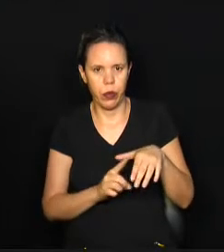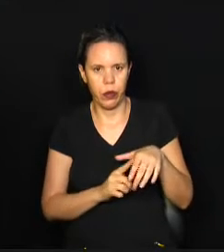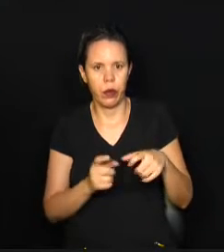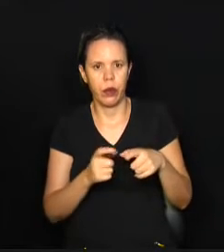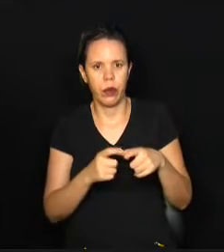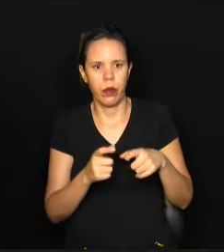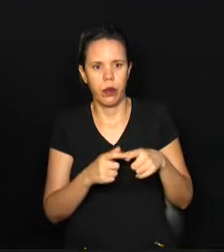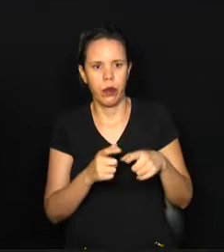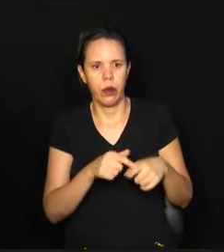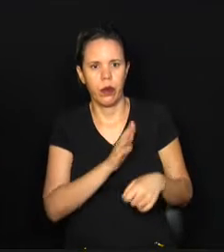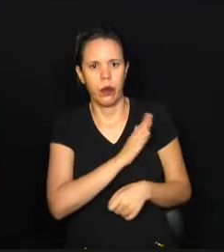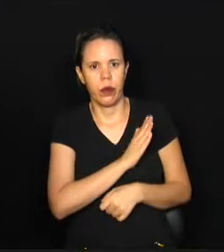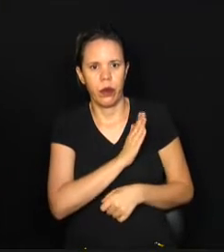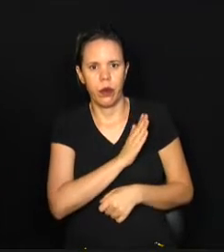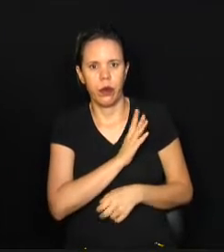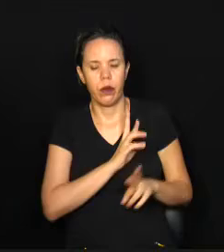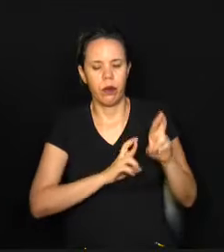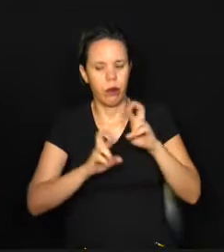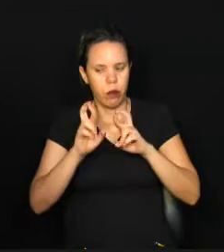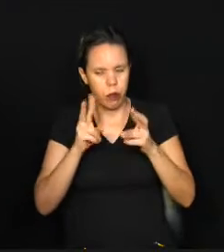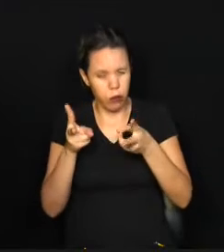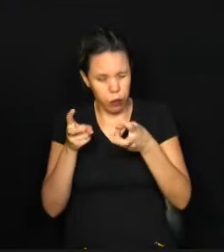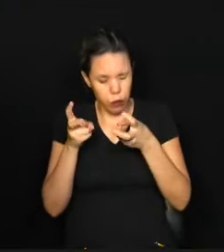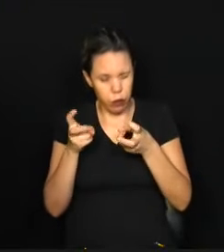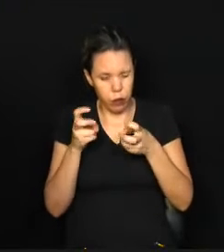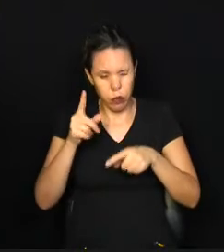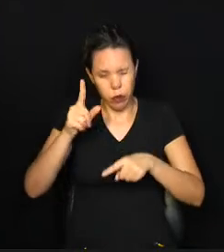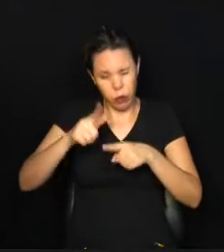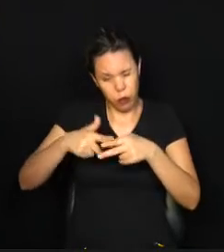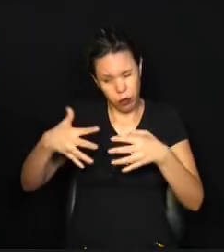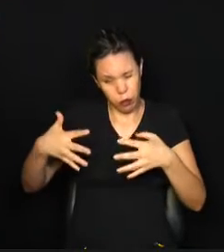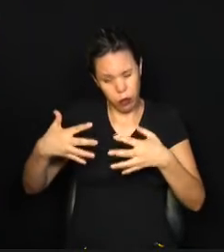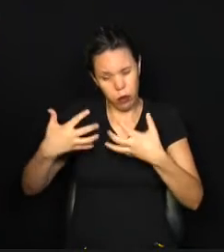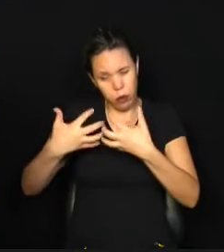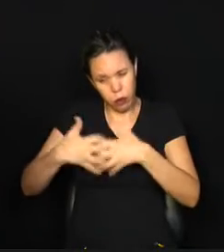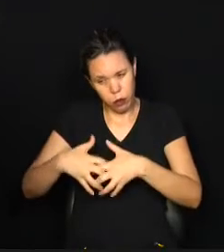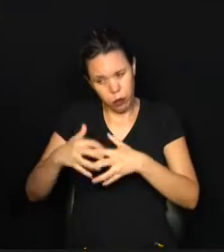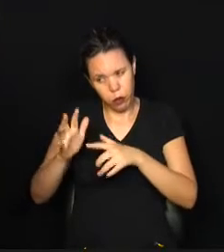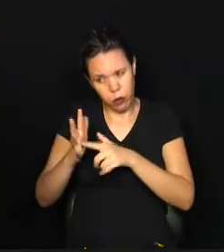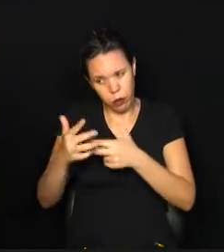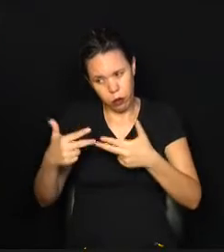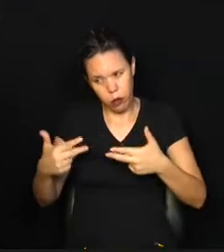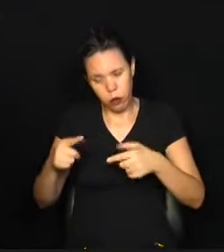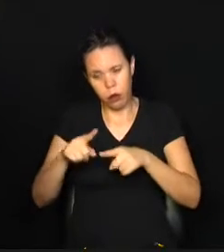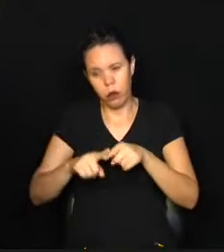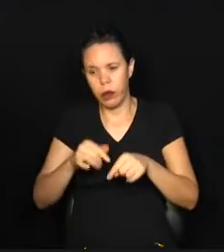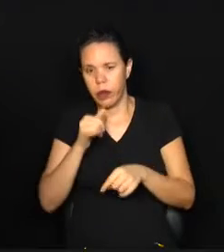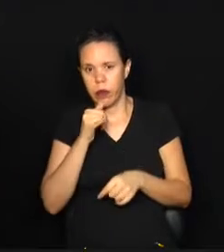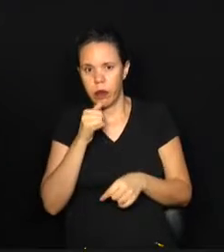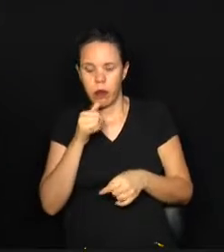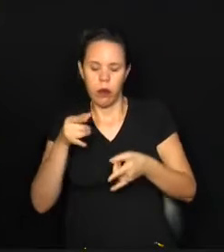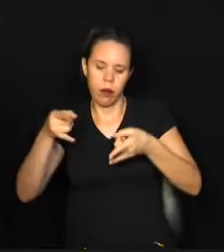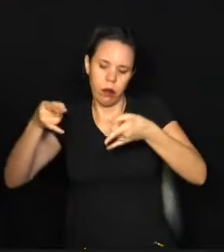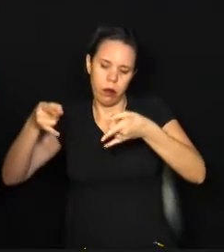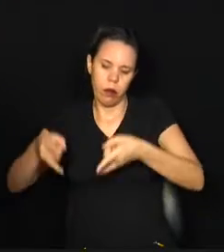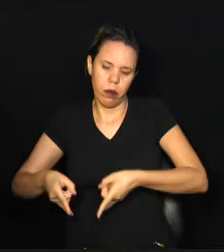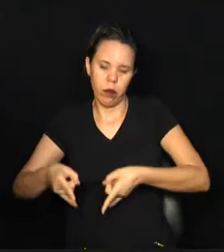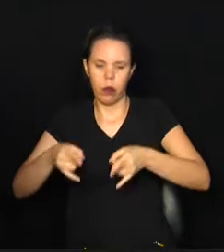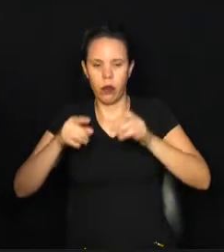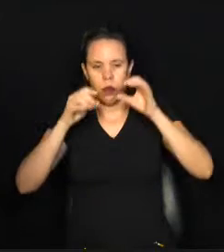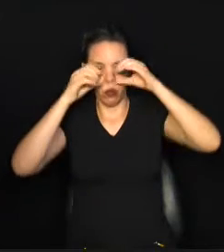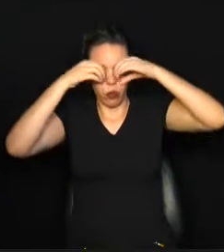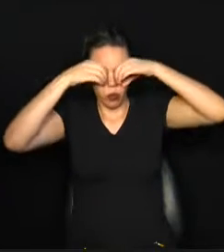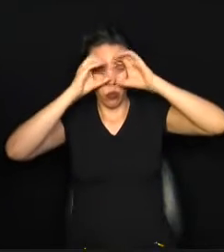cardiologista e repararam nos equipamentos, né? Praticamente resume numa maca, num estetoscópio,